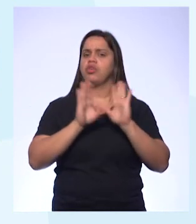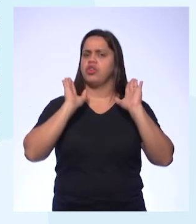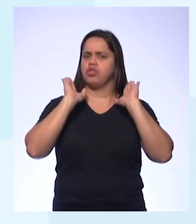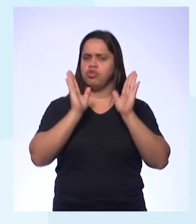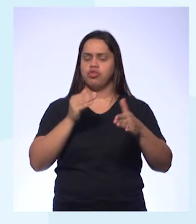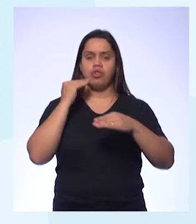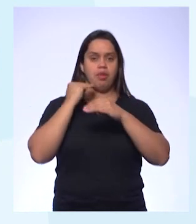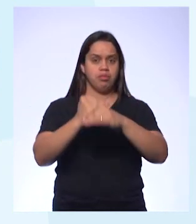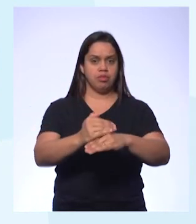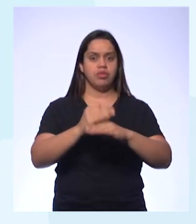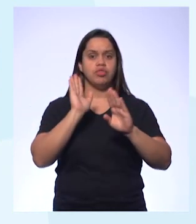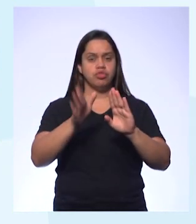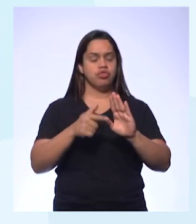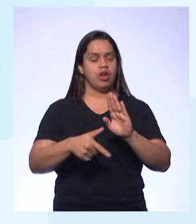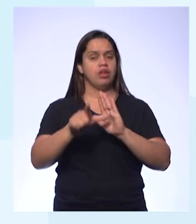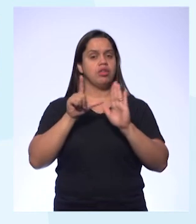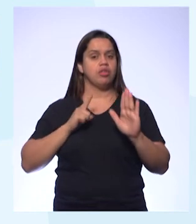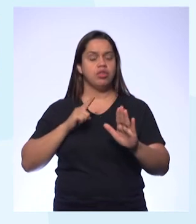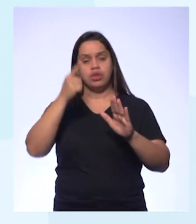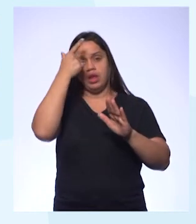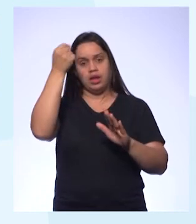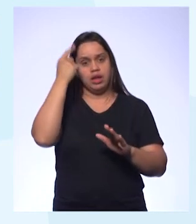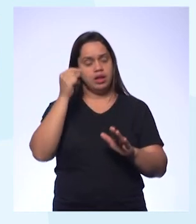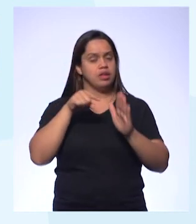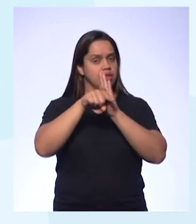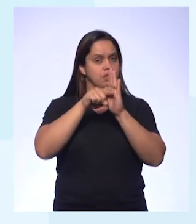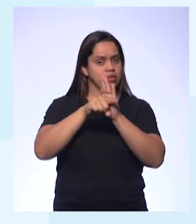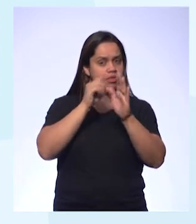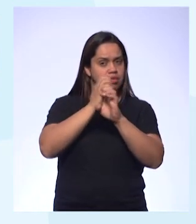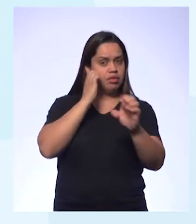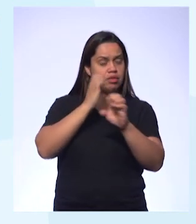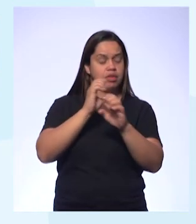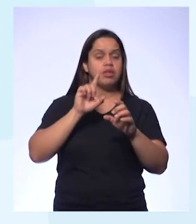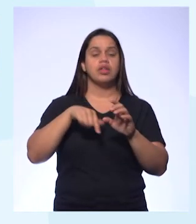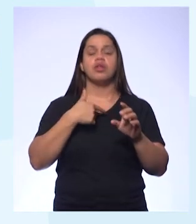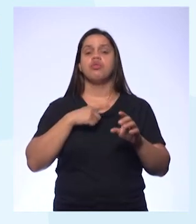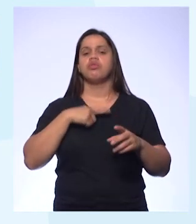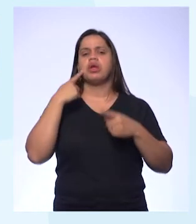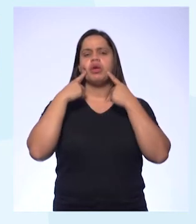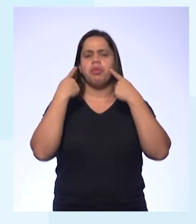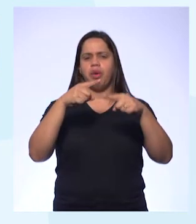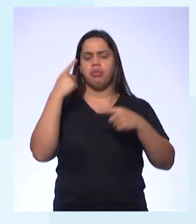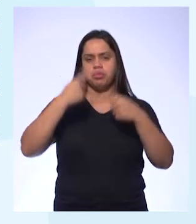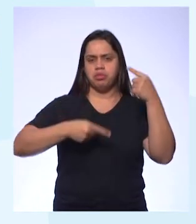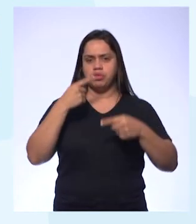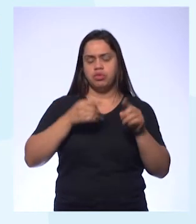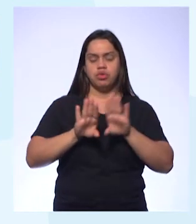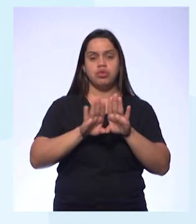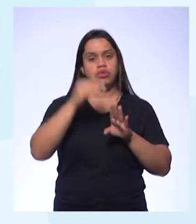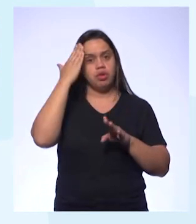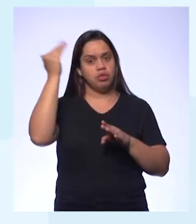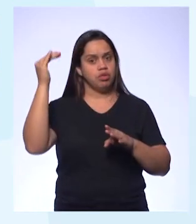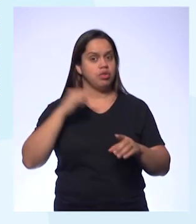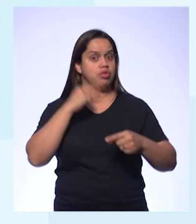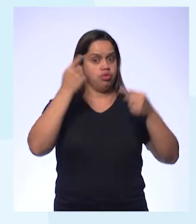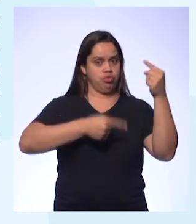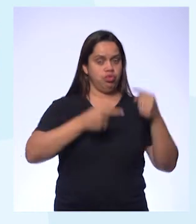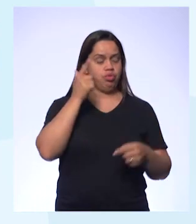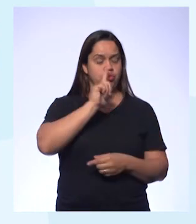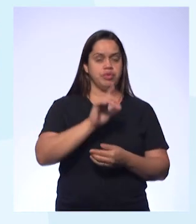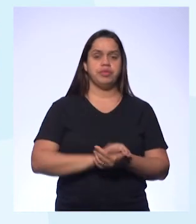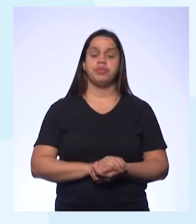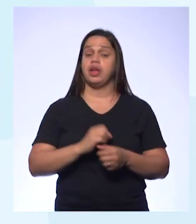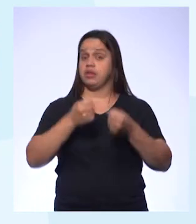algum paradigma acadêmico-científico, ao invés de entrar em polêmicas referentes a categorias teóricas discutíveis.